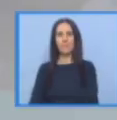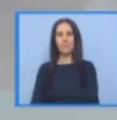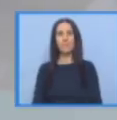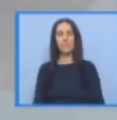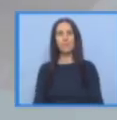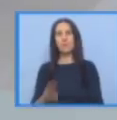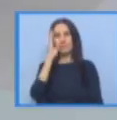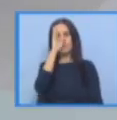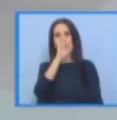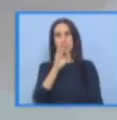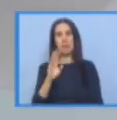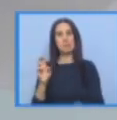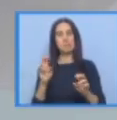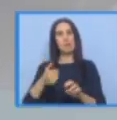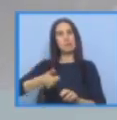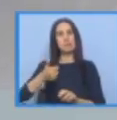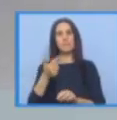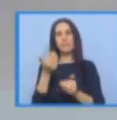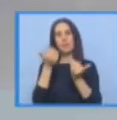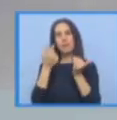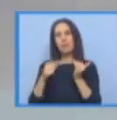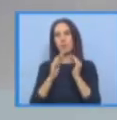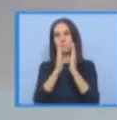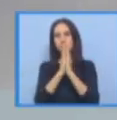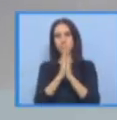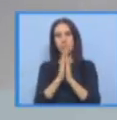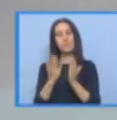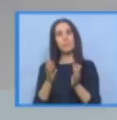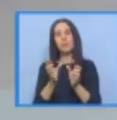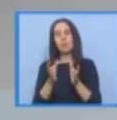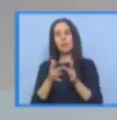Já sabe que pode encontrar o essencial da atualidade religiosa em